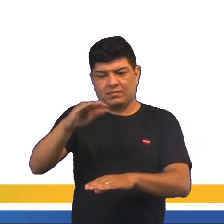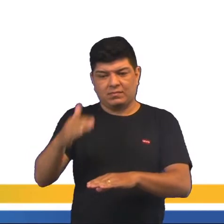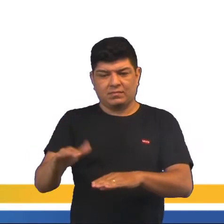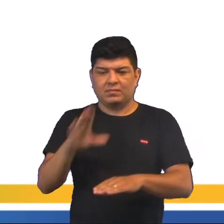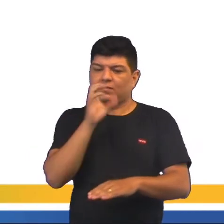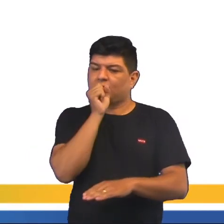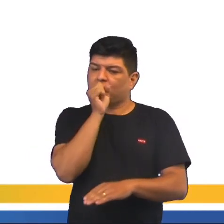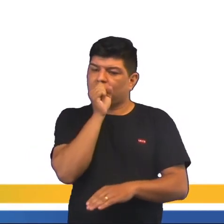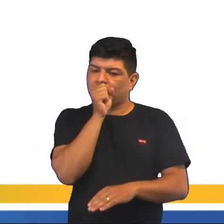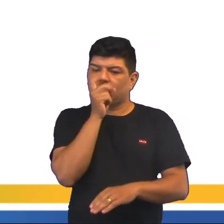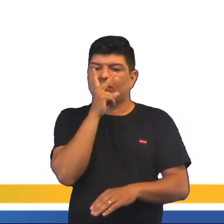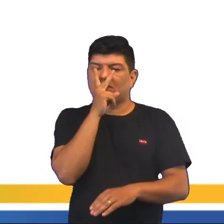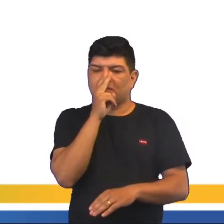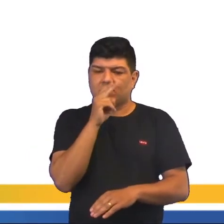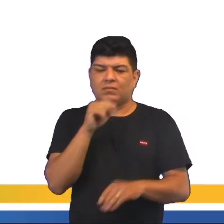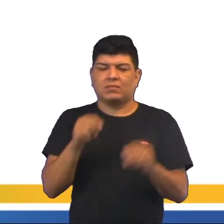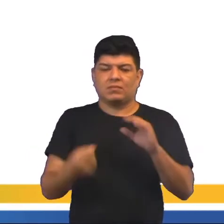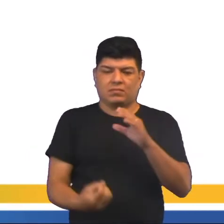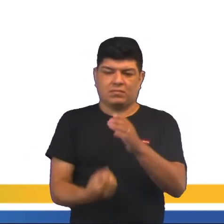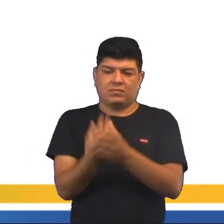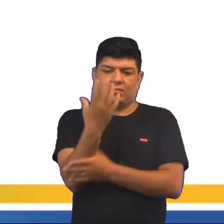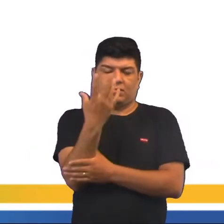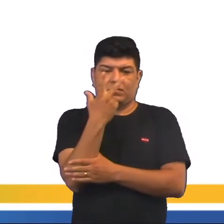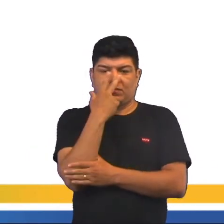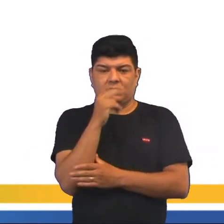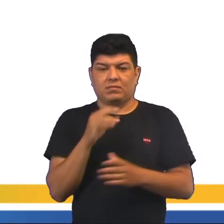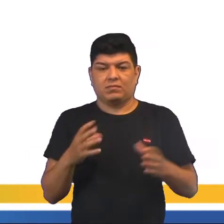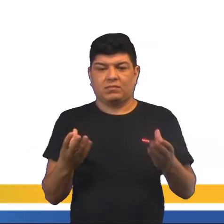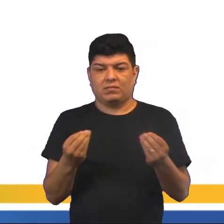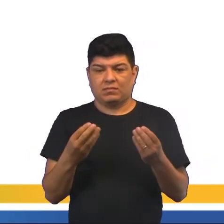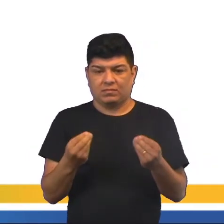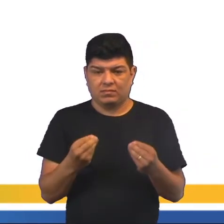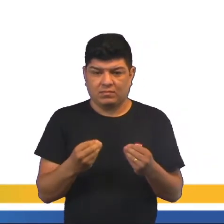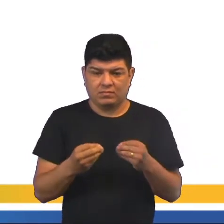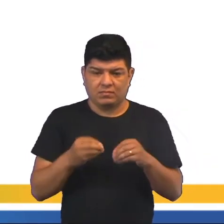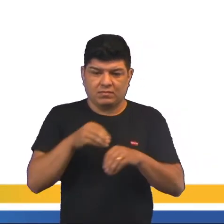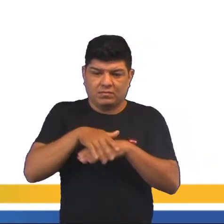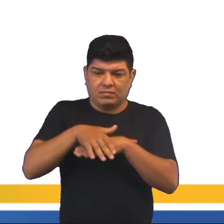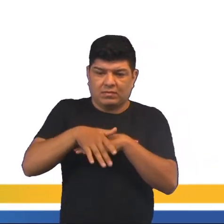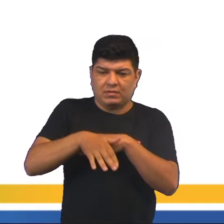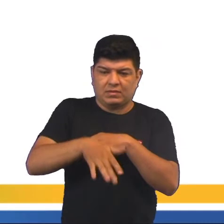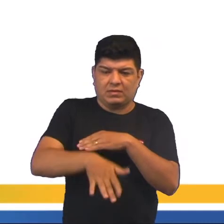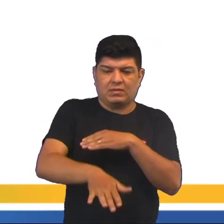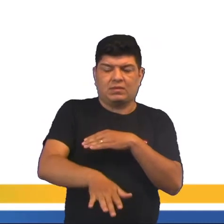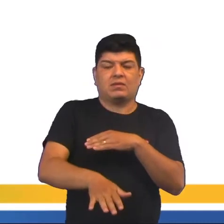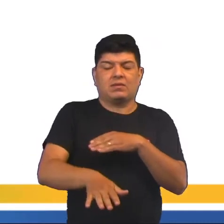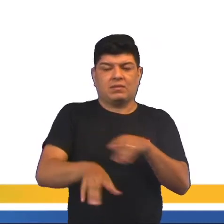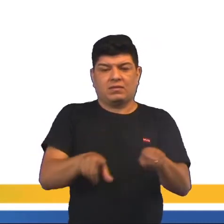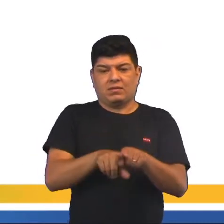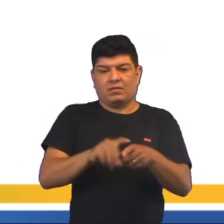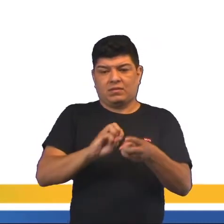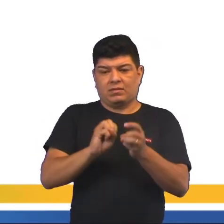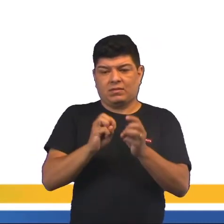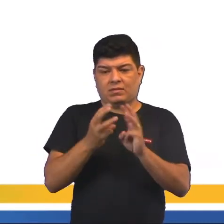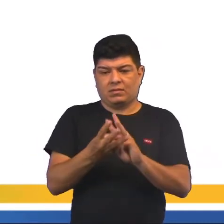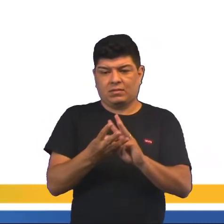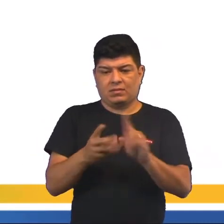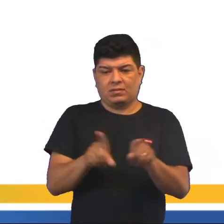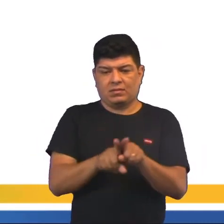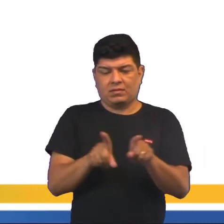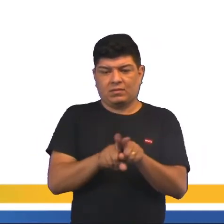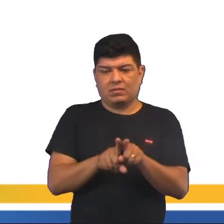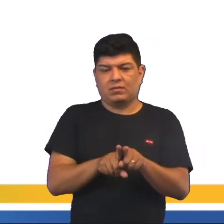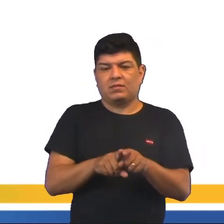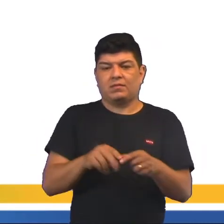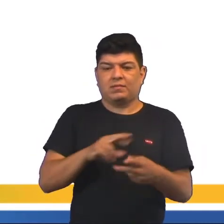meia laranja, né? Que é formado pela intensa ação erosiva da estrutura cristalina das Serras do Mar, da Mantiqueira e